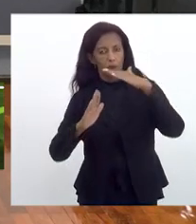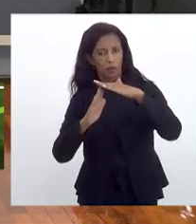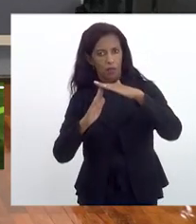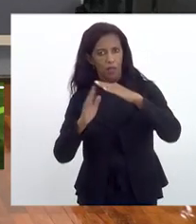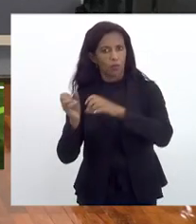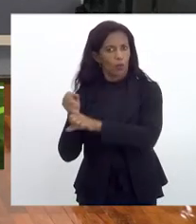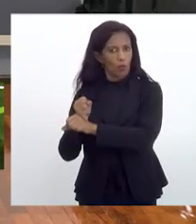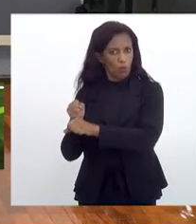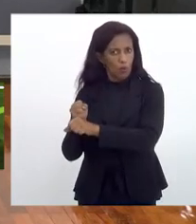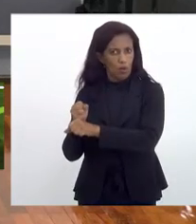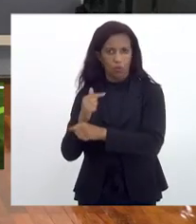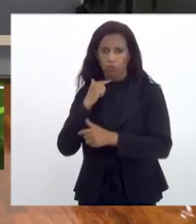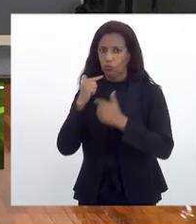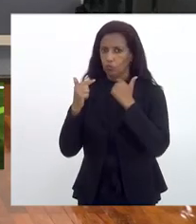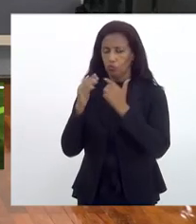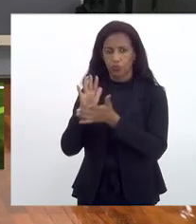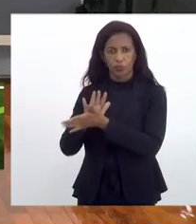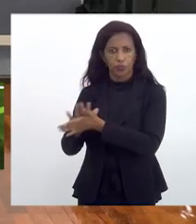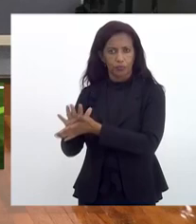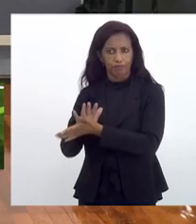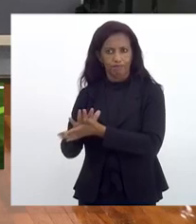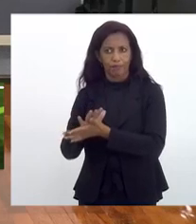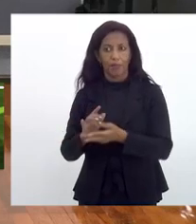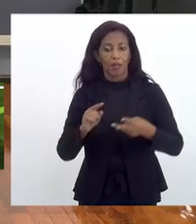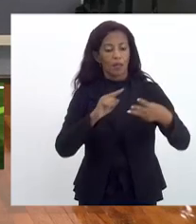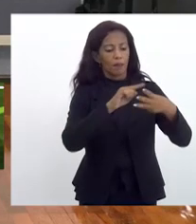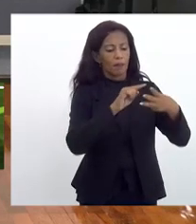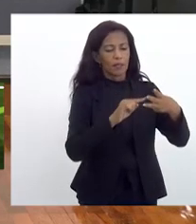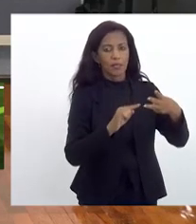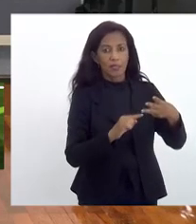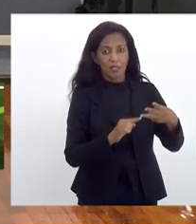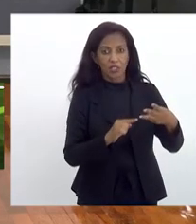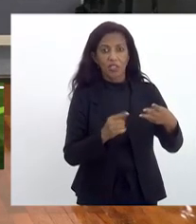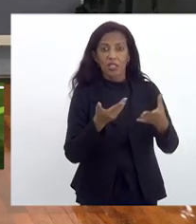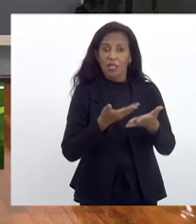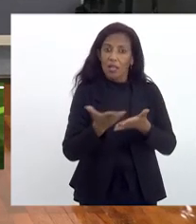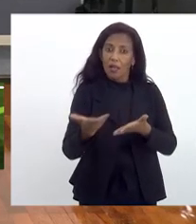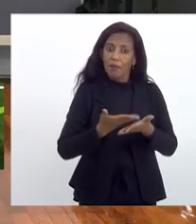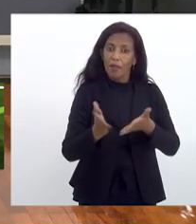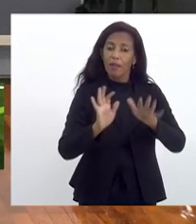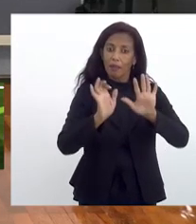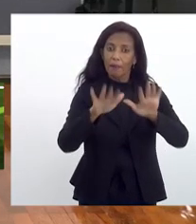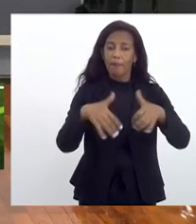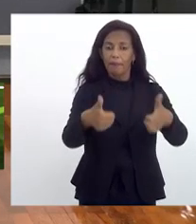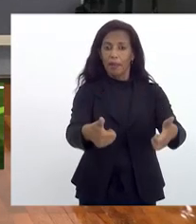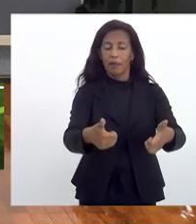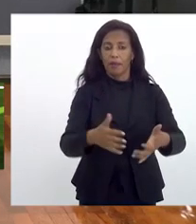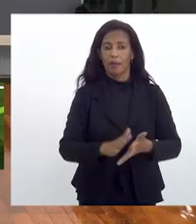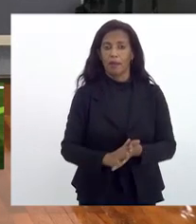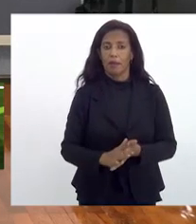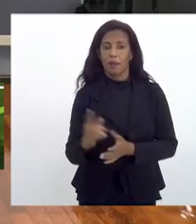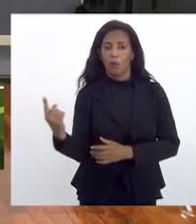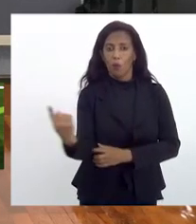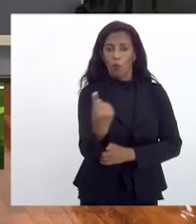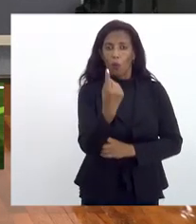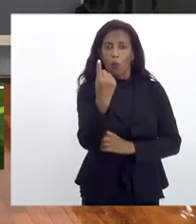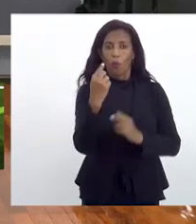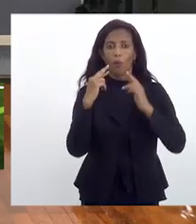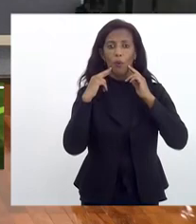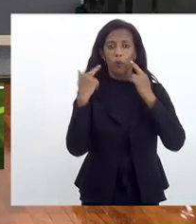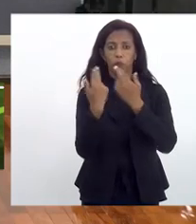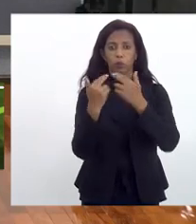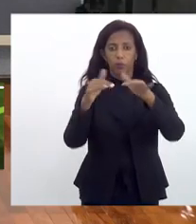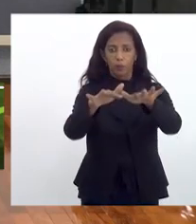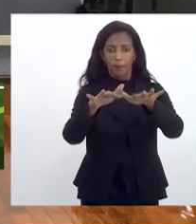tenho dúvida essas três mensagens estão muito bem encaminhadas para que a possa fazer uma única audiência pública